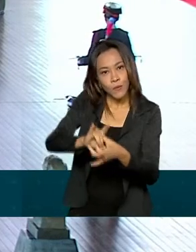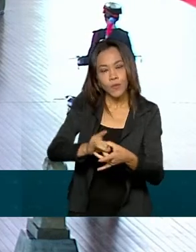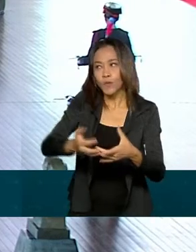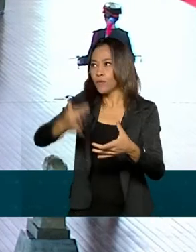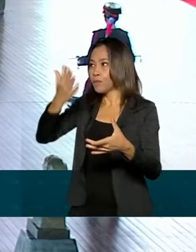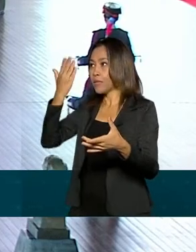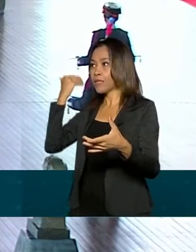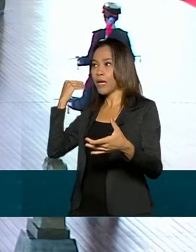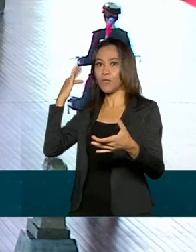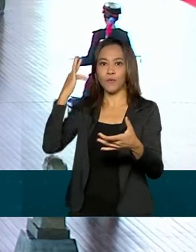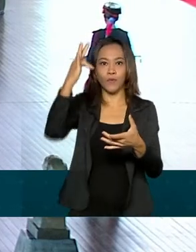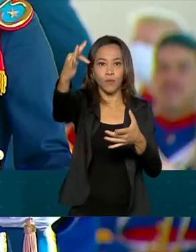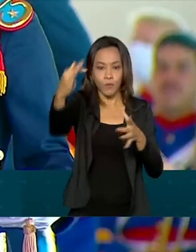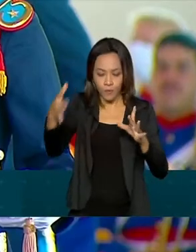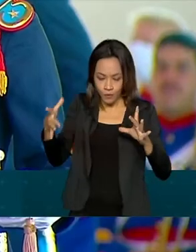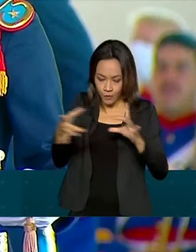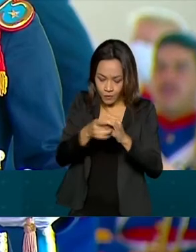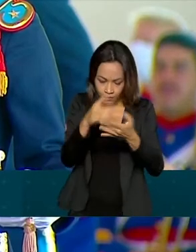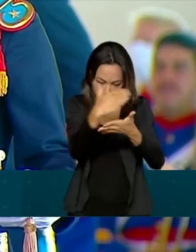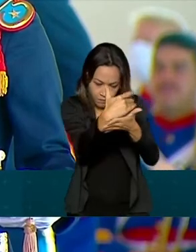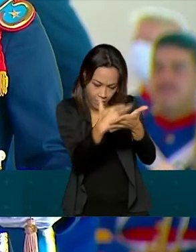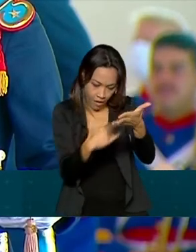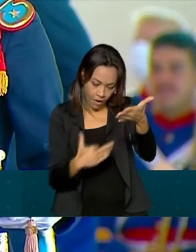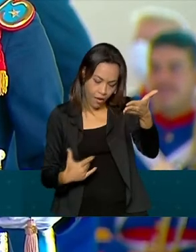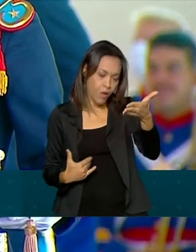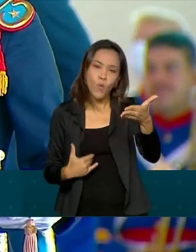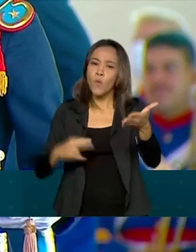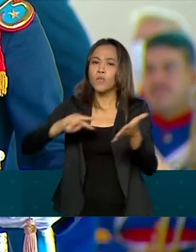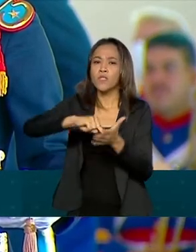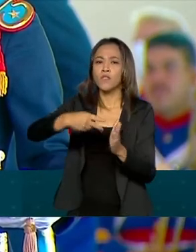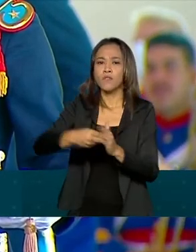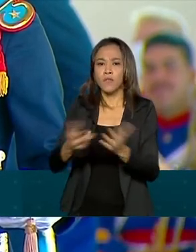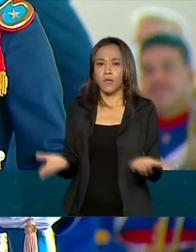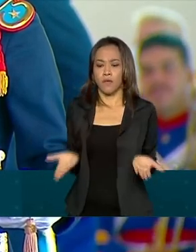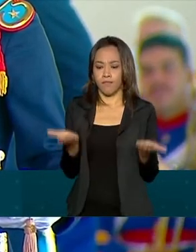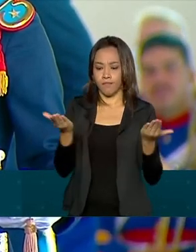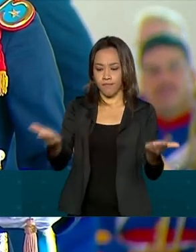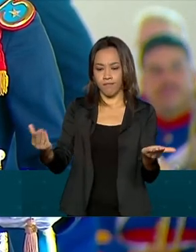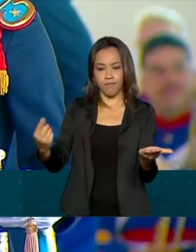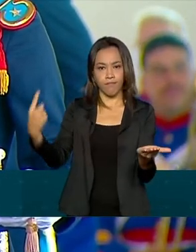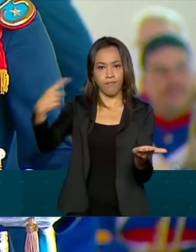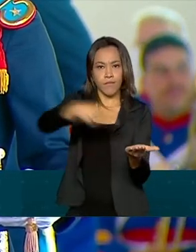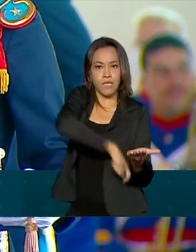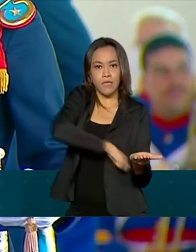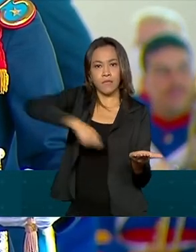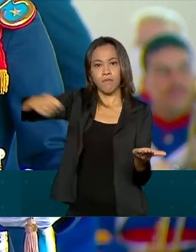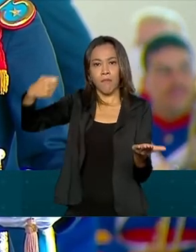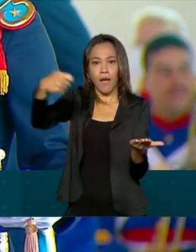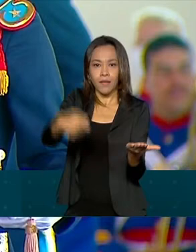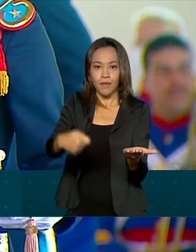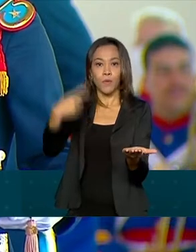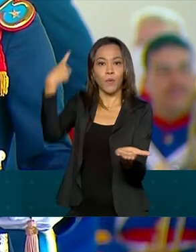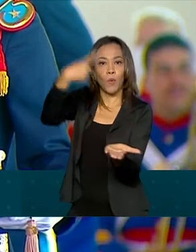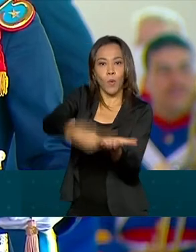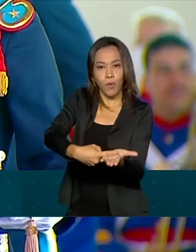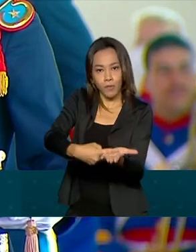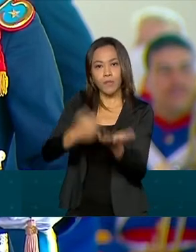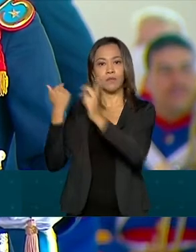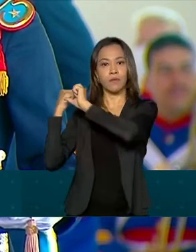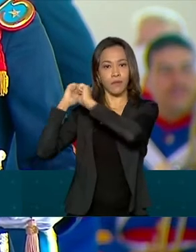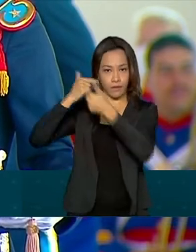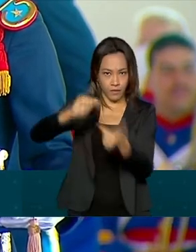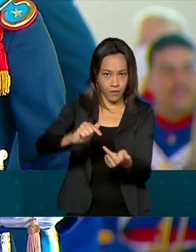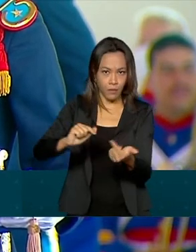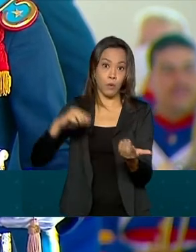futuro da instituição a espada de general é um símbolo que envolve o compromisso EA tradição o